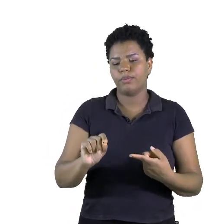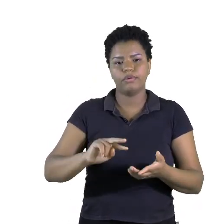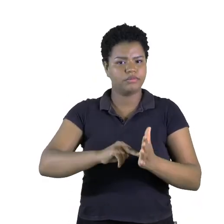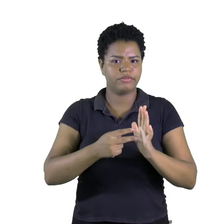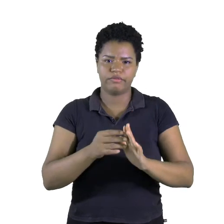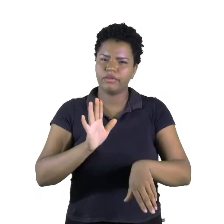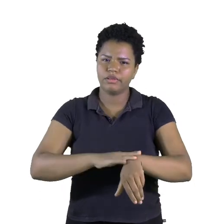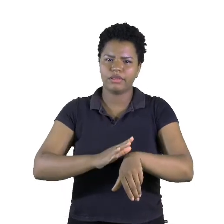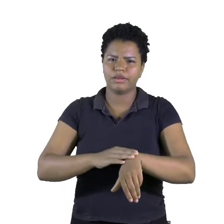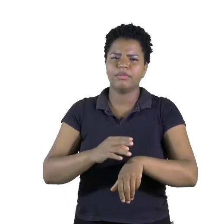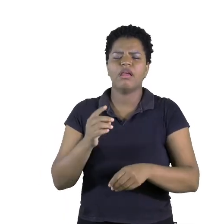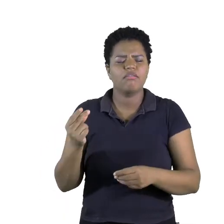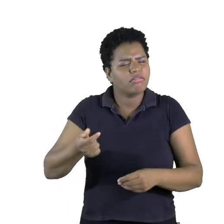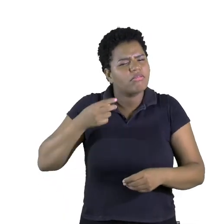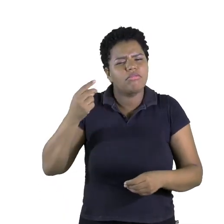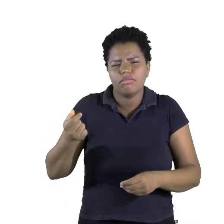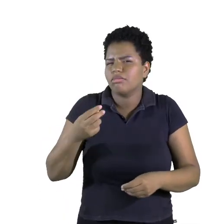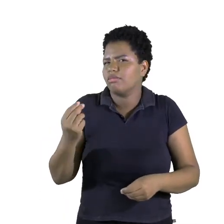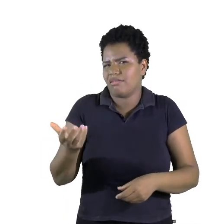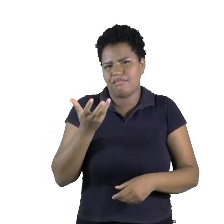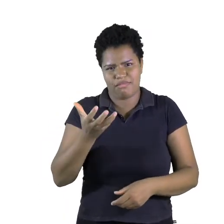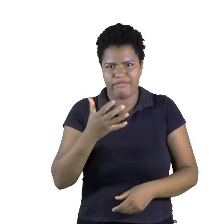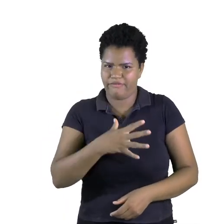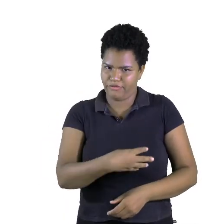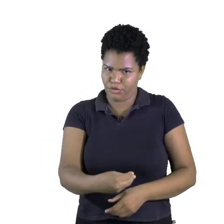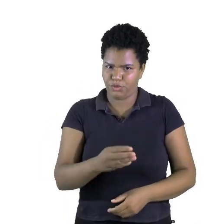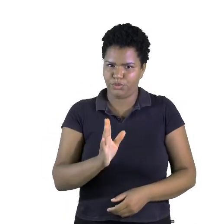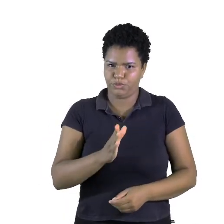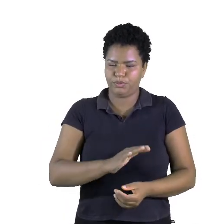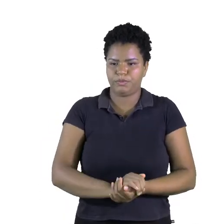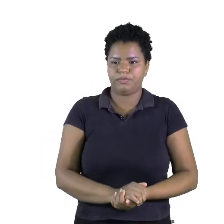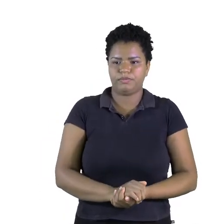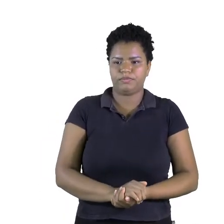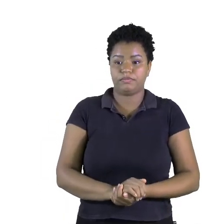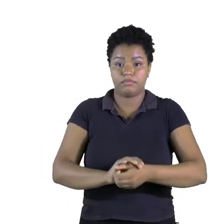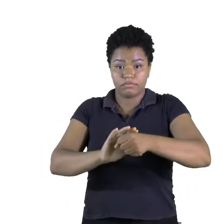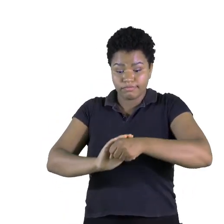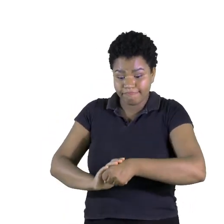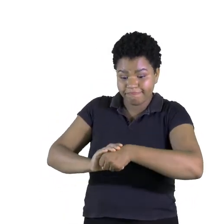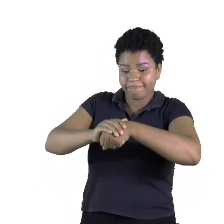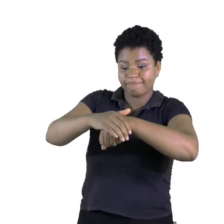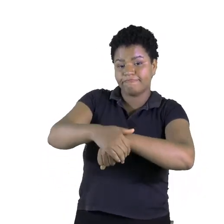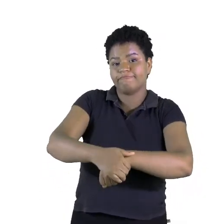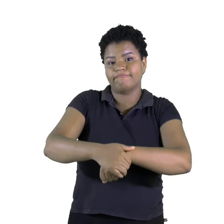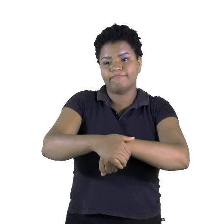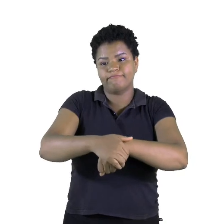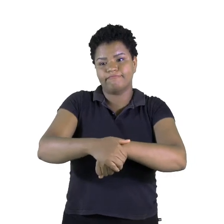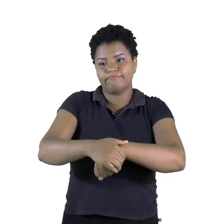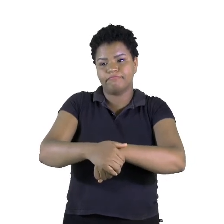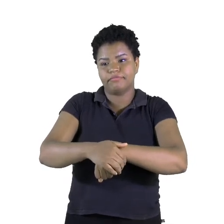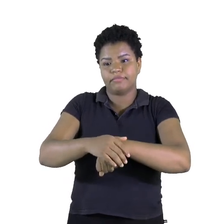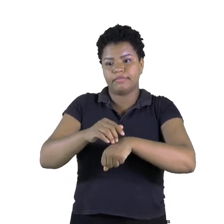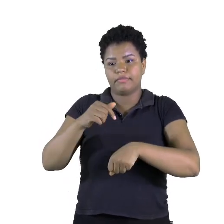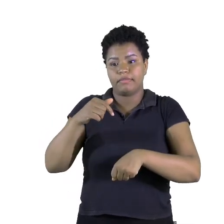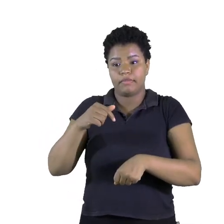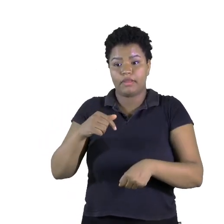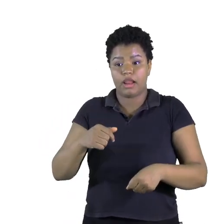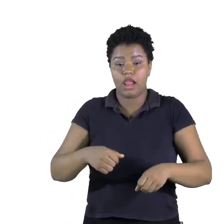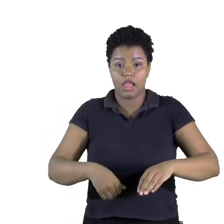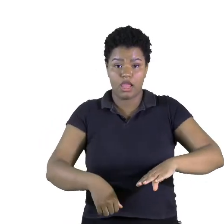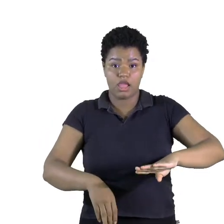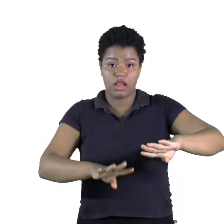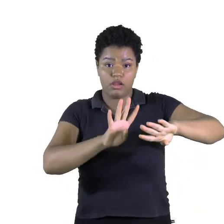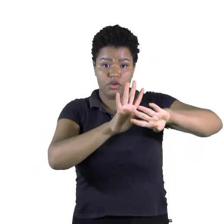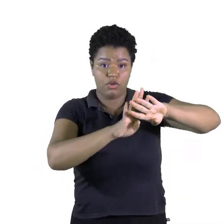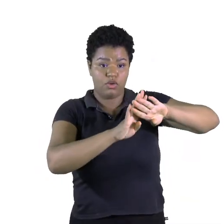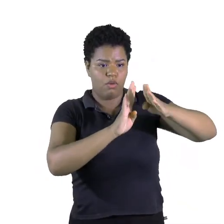ter um filho. E olha a segunda frase. Ao anoitecer, ele encostou uma escada no muro e foi até